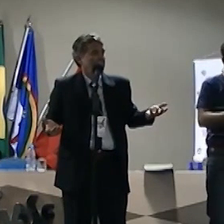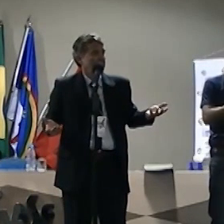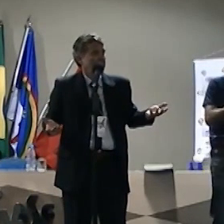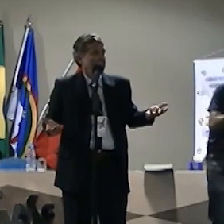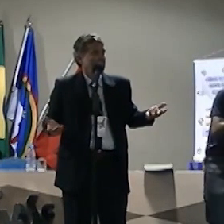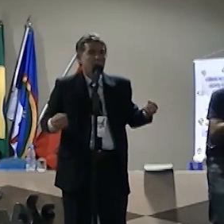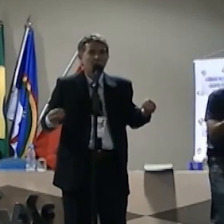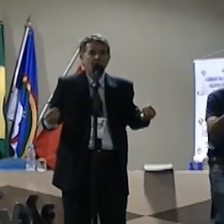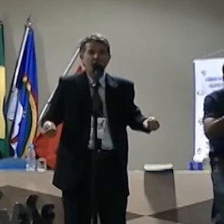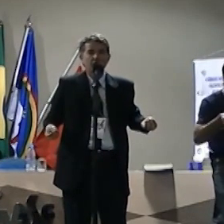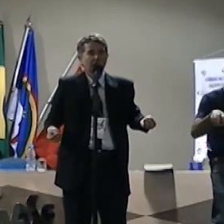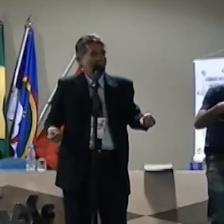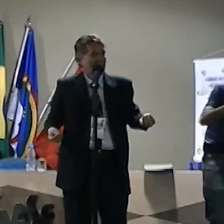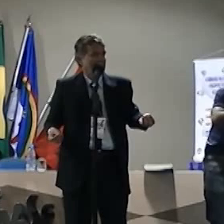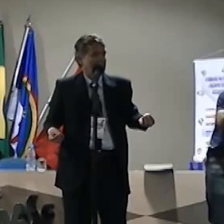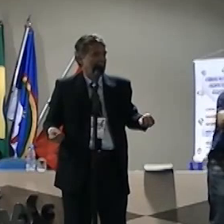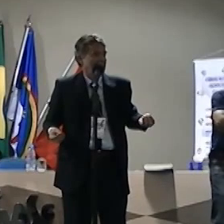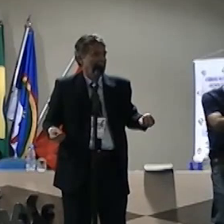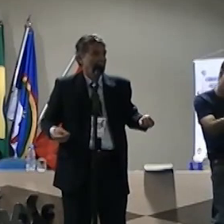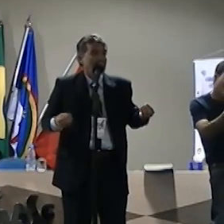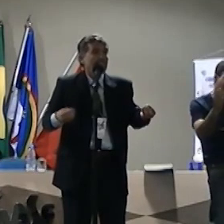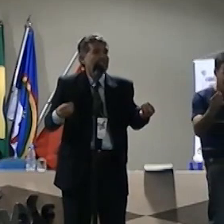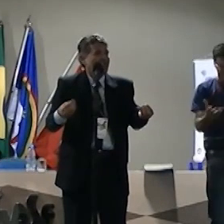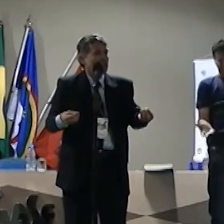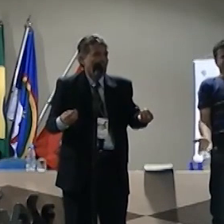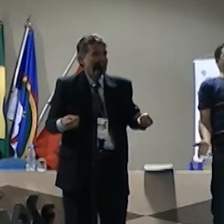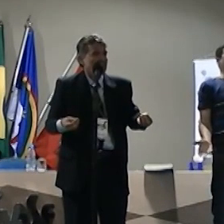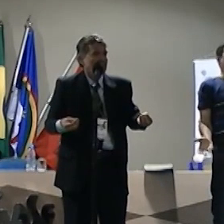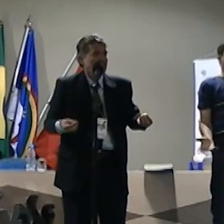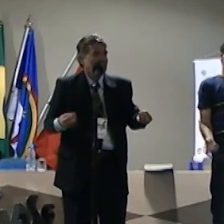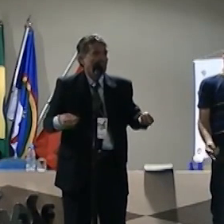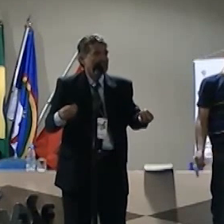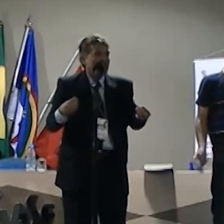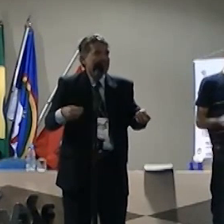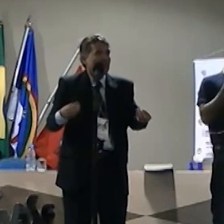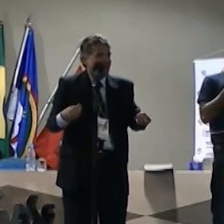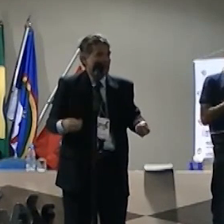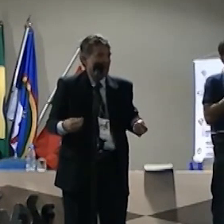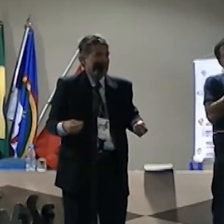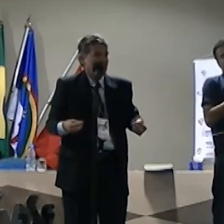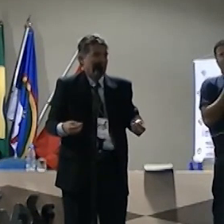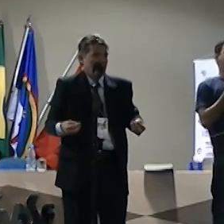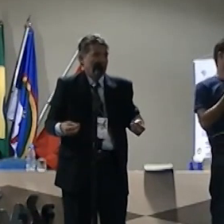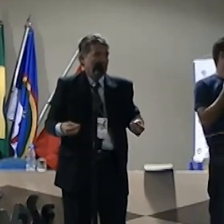assim. Isso não pode continuar acontecendo. Nós temos situações